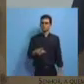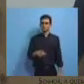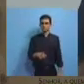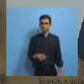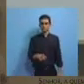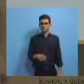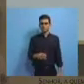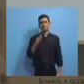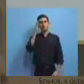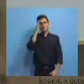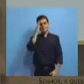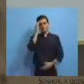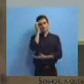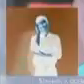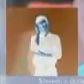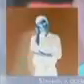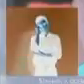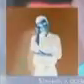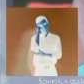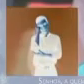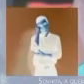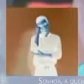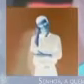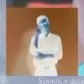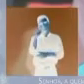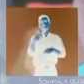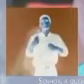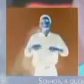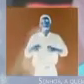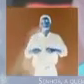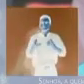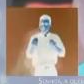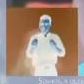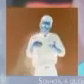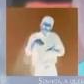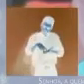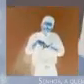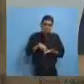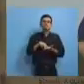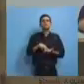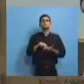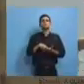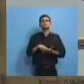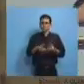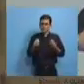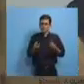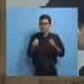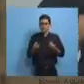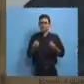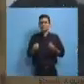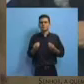Ou nós nos coloquemos muito, muito firmes, muito, muito solidificados, muito, muito